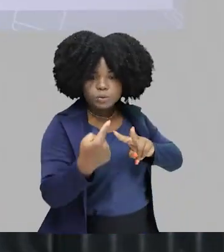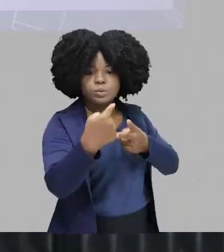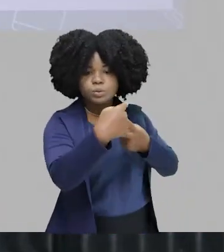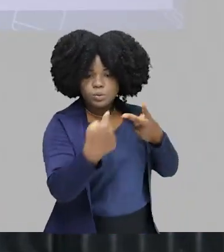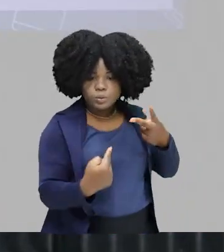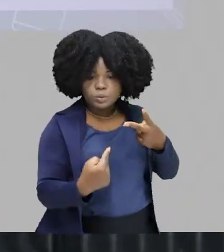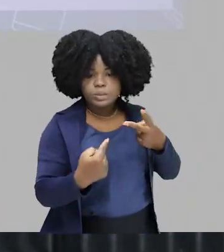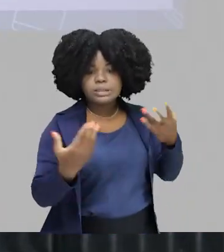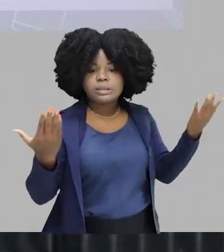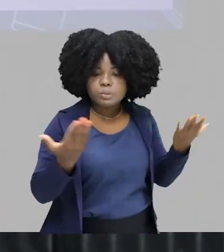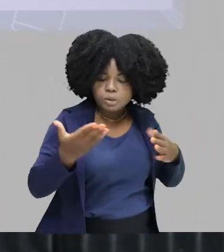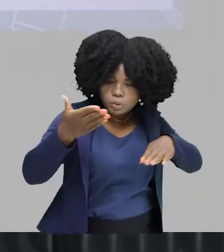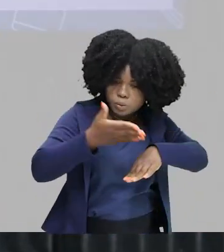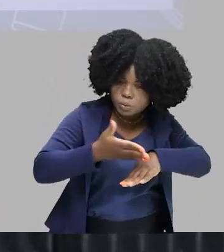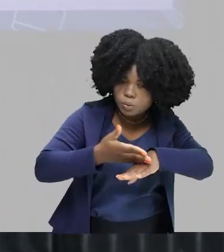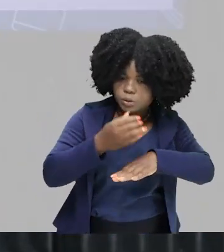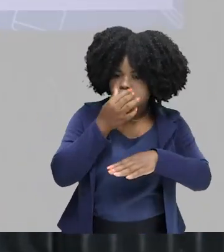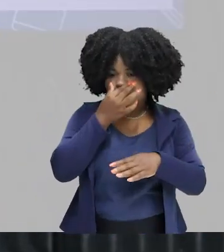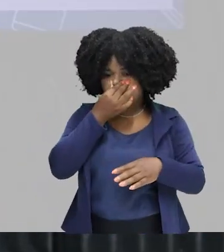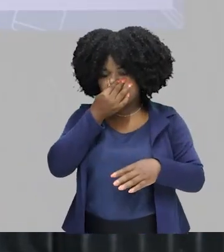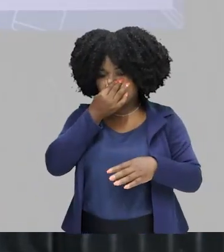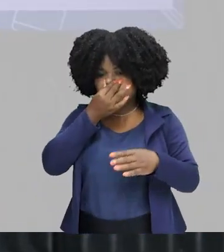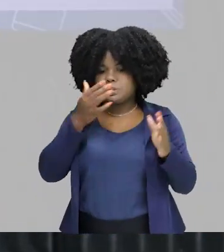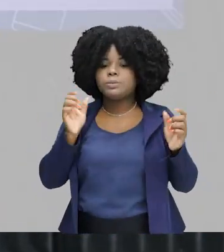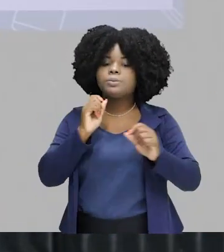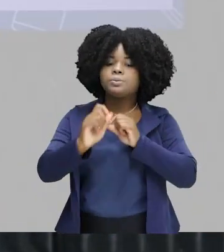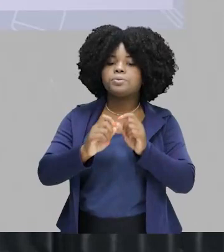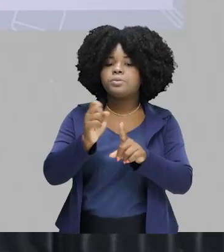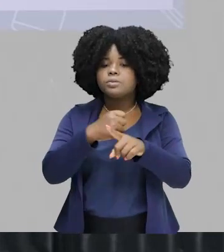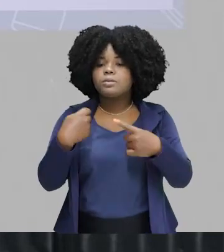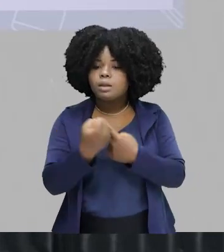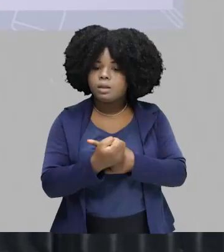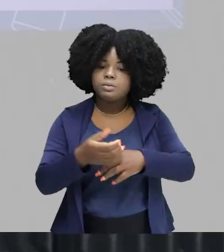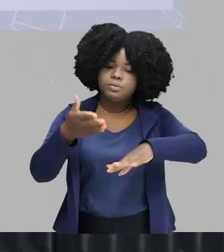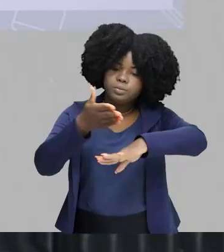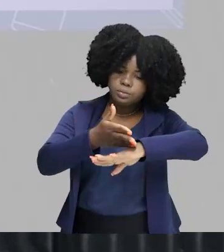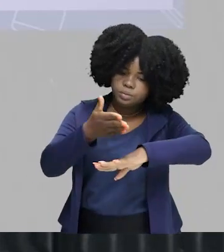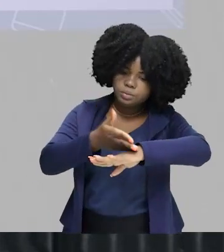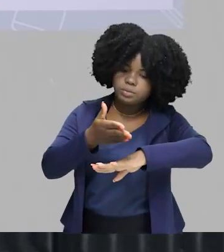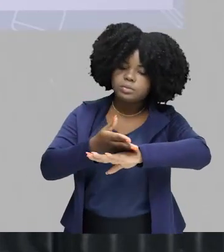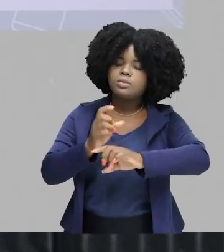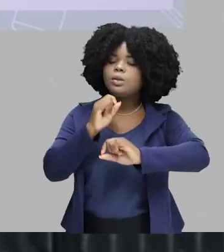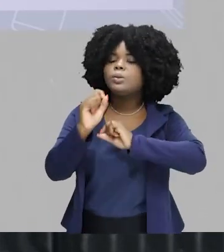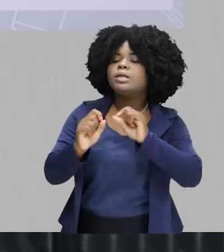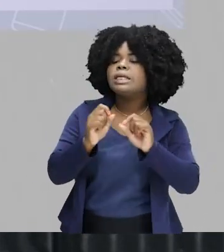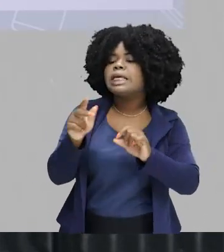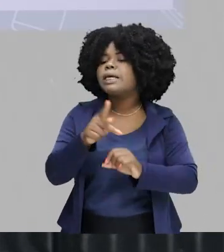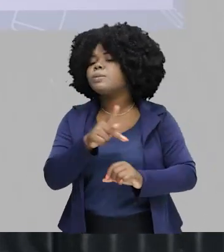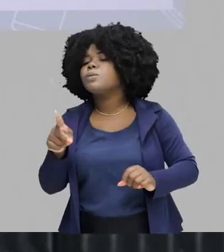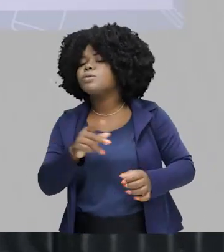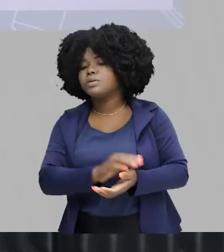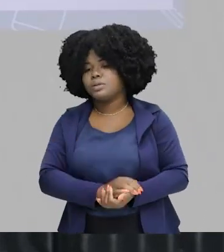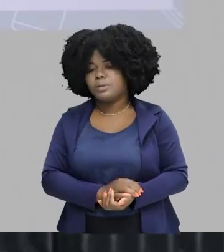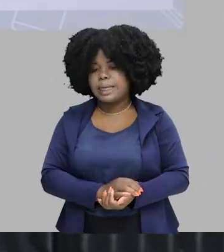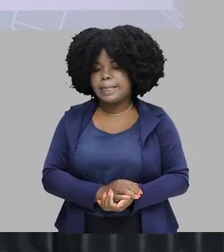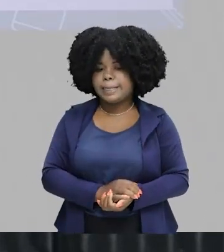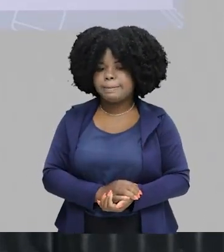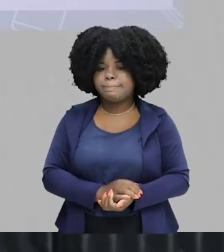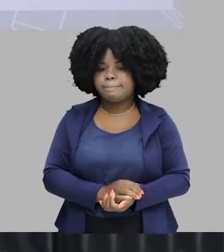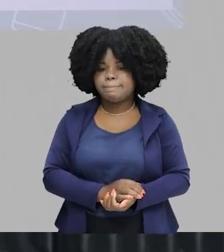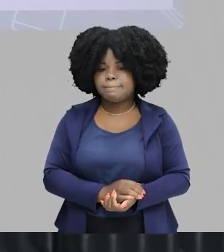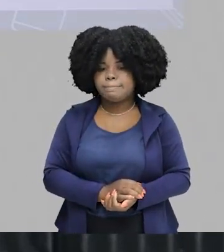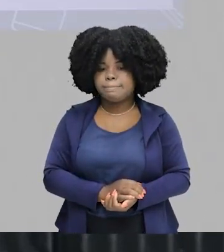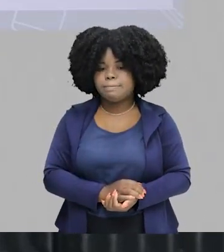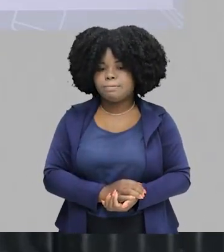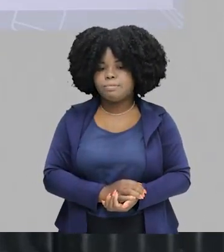mais recentes, da chamada sociologia contemporânea. Professor, o que é sociologia contemporânea? É a sociologia do século